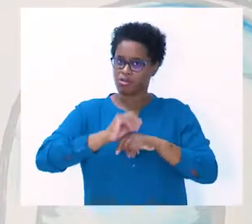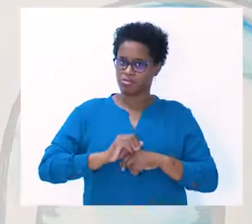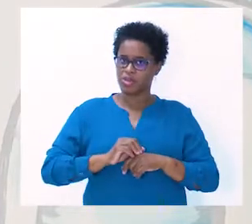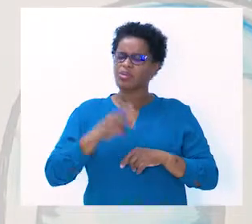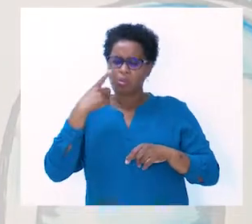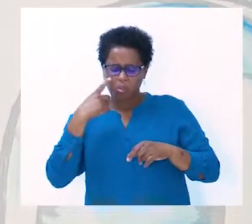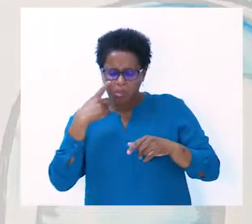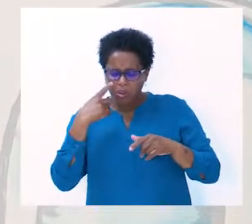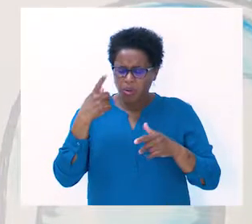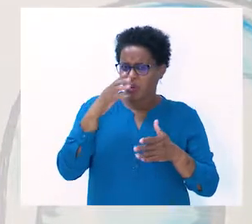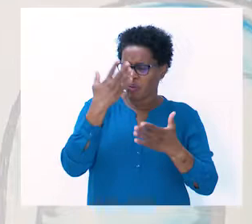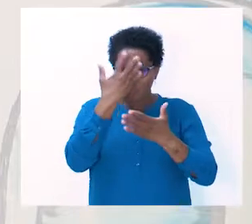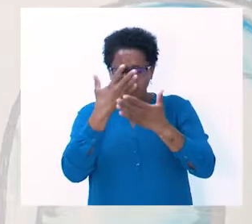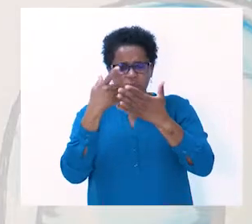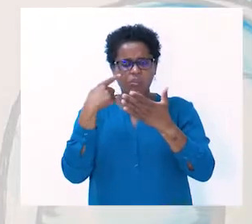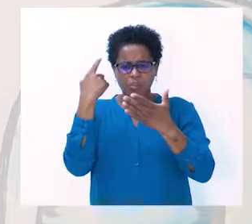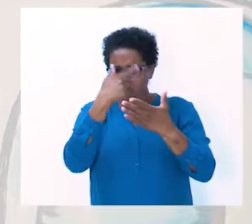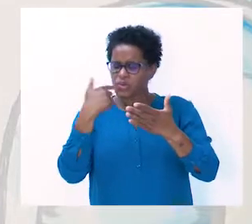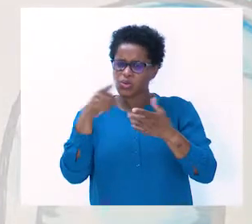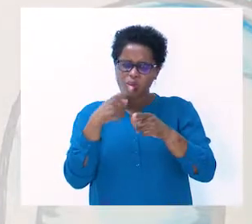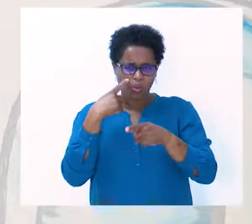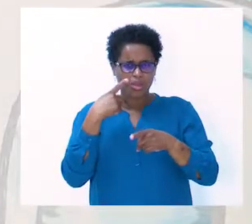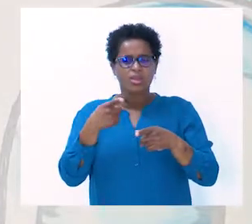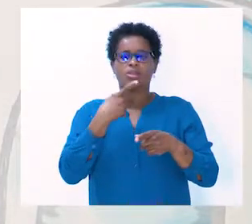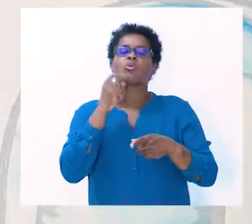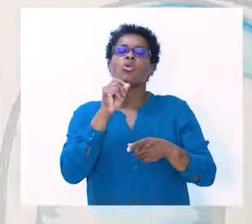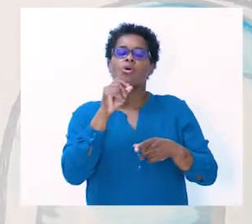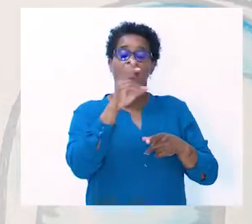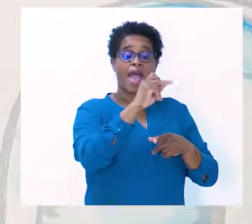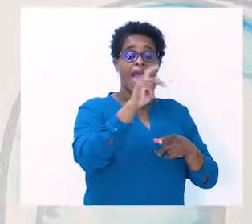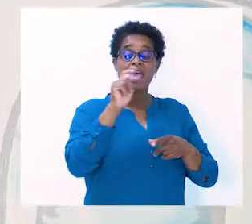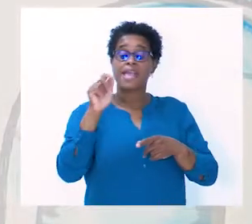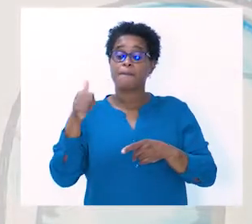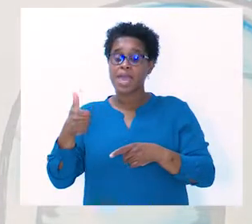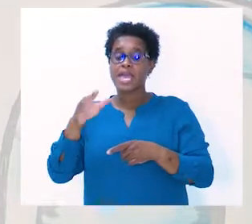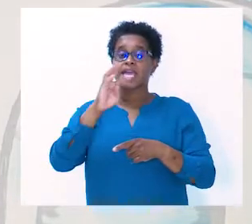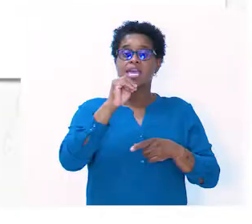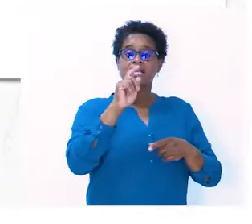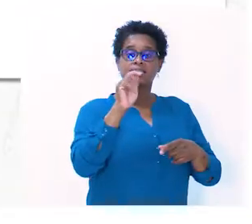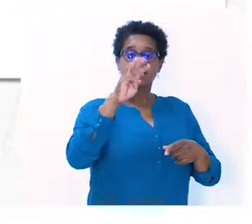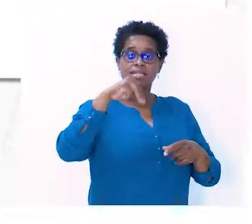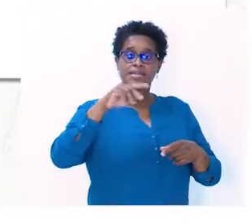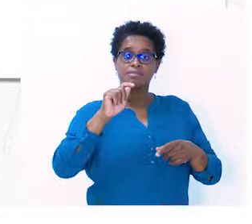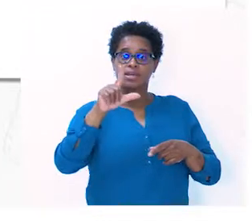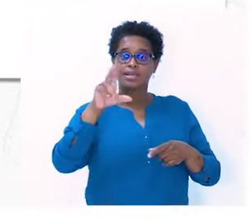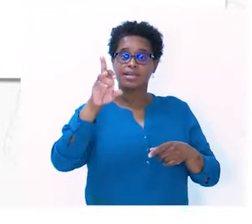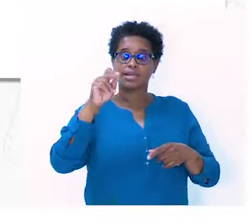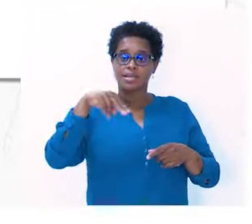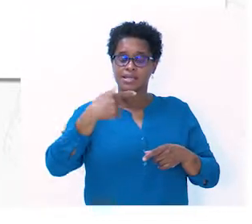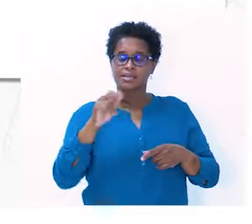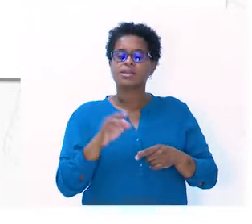forma, são parecidas. Então chamamos que A e B são semelhantes. semelhantes.